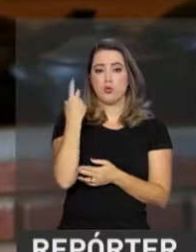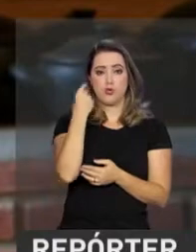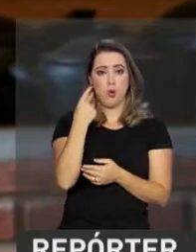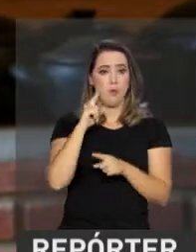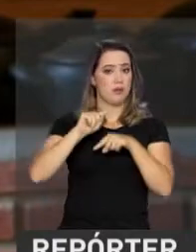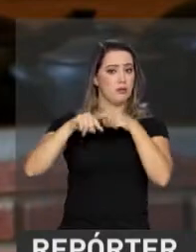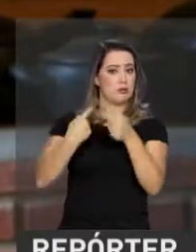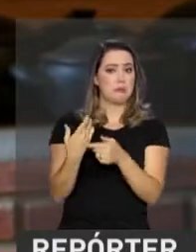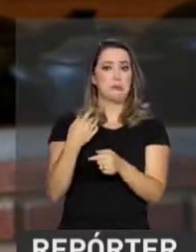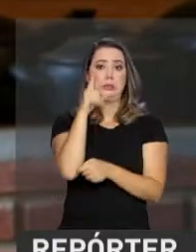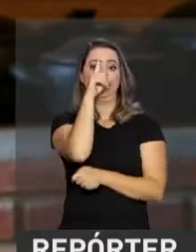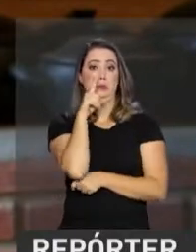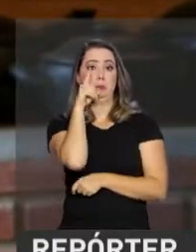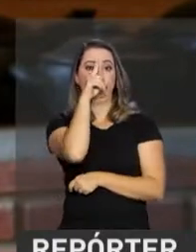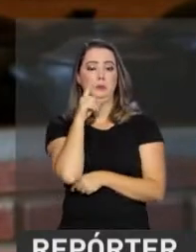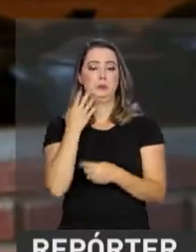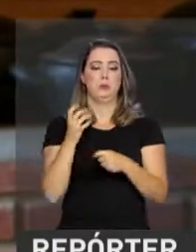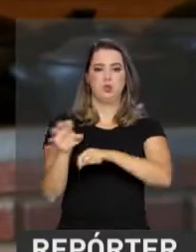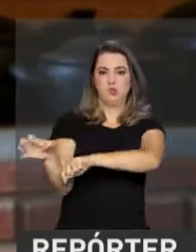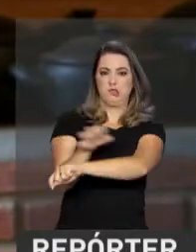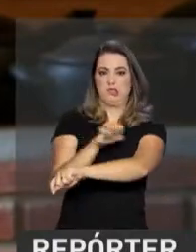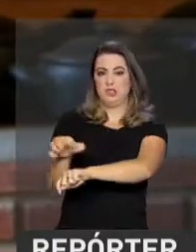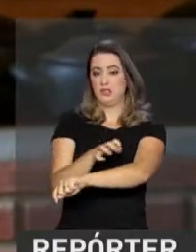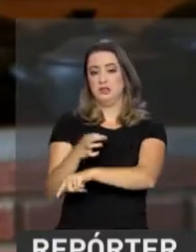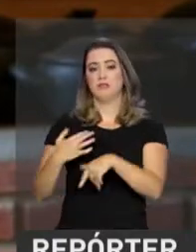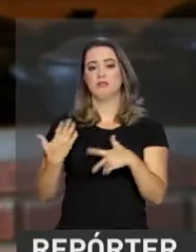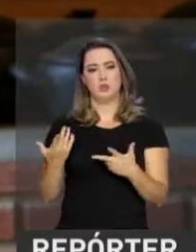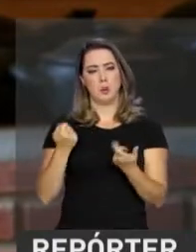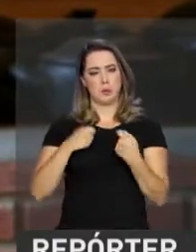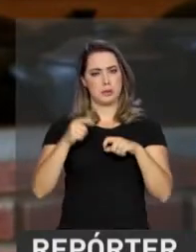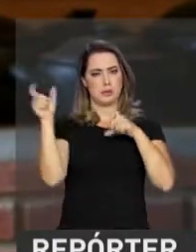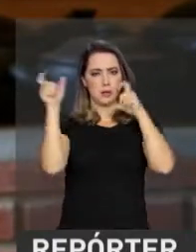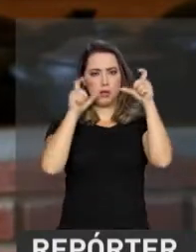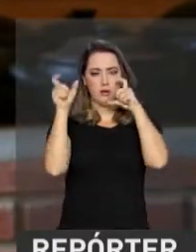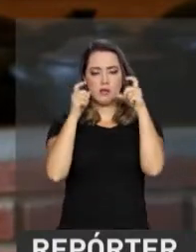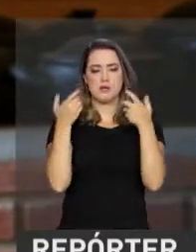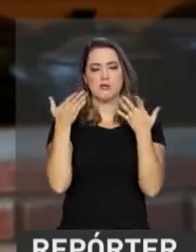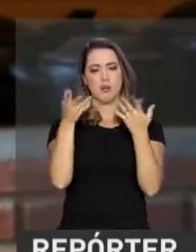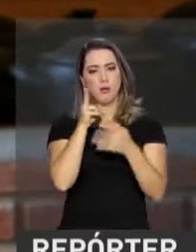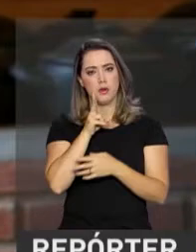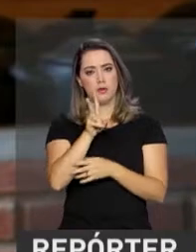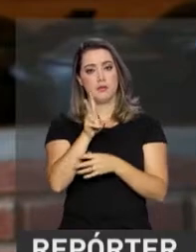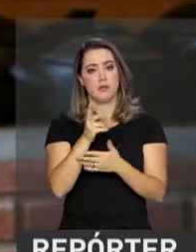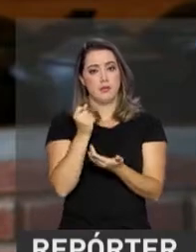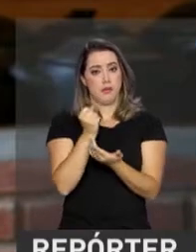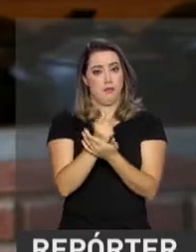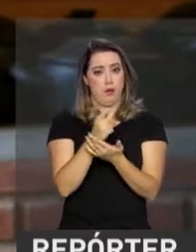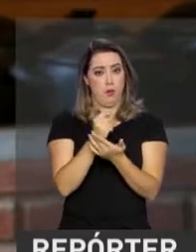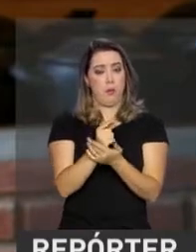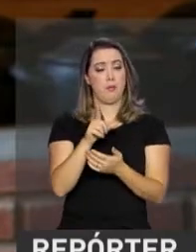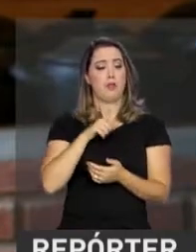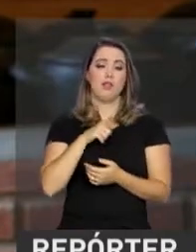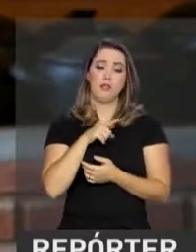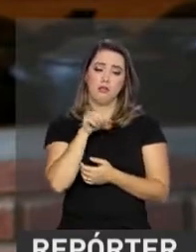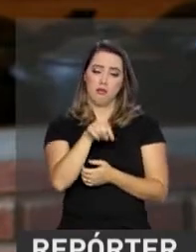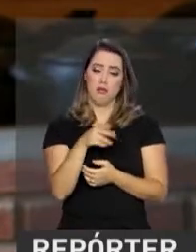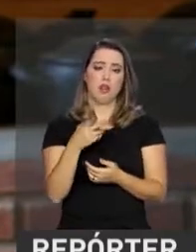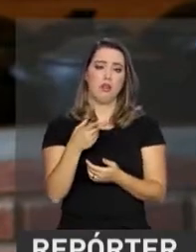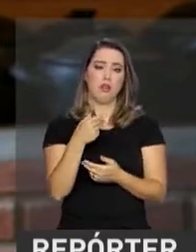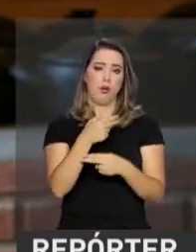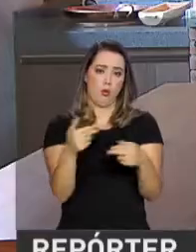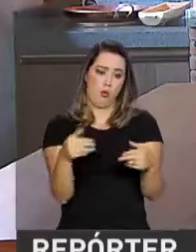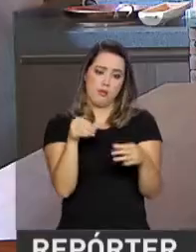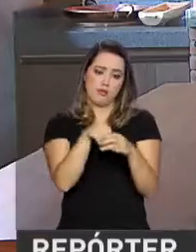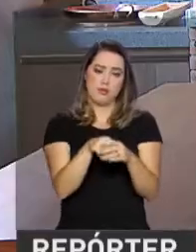seja muito mais grave então a gente tem que estar sempre atento para ver se o produto que a gente vai consumir como tem alguma coisa que você não